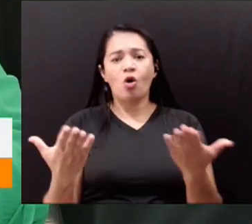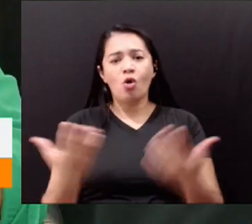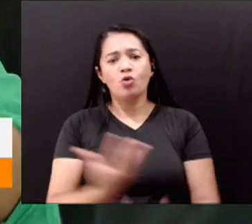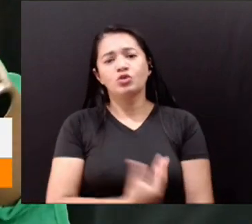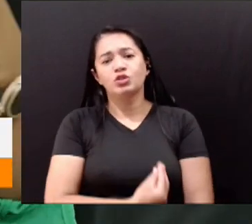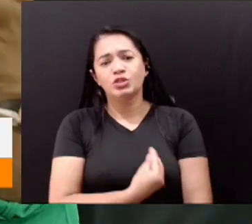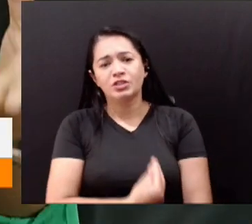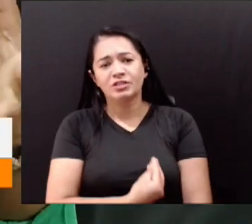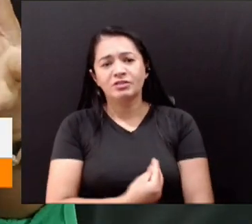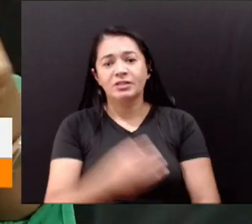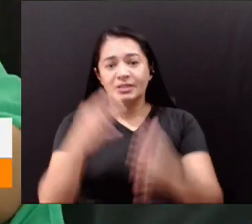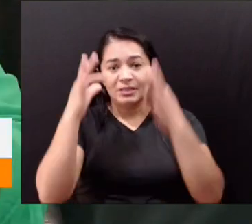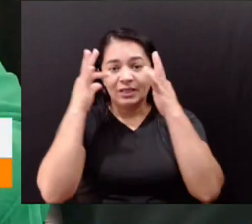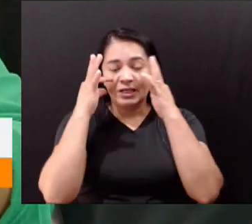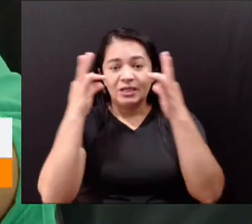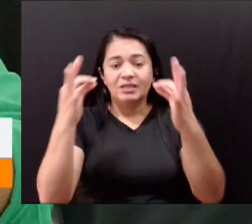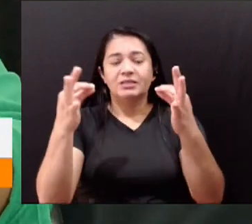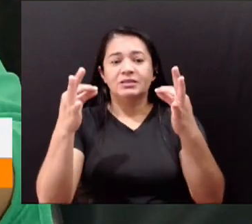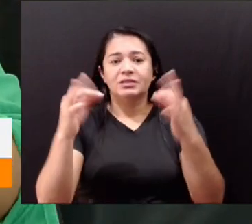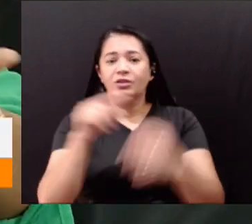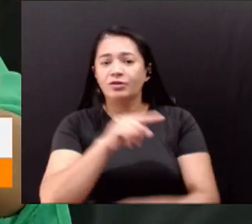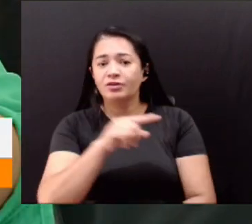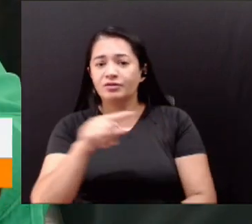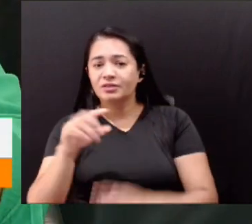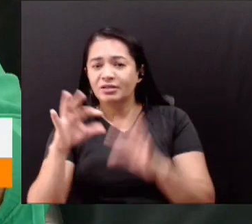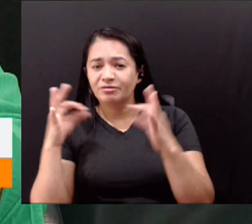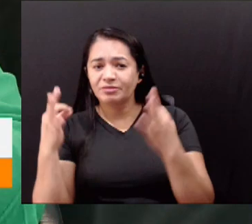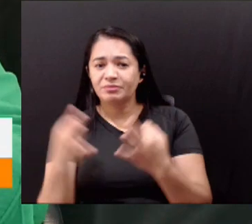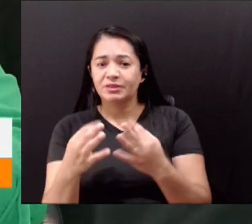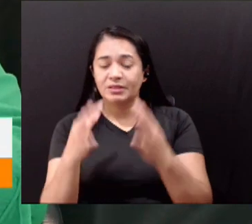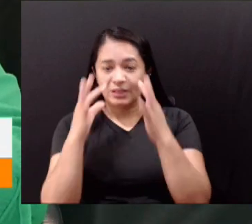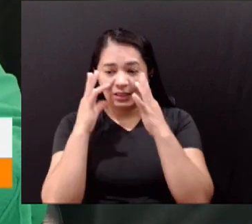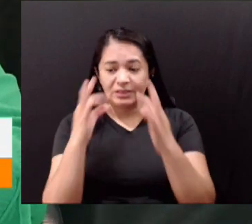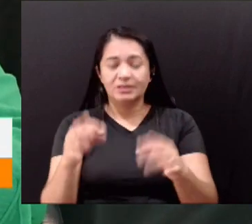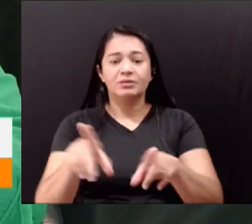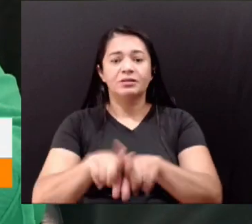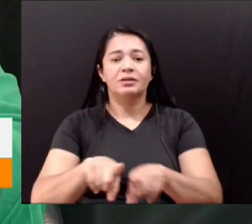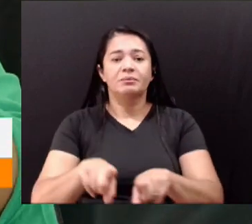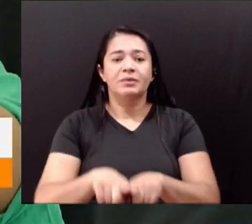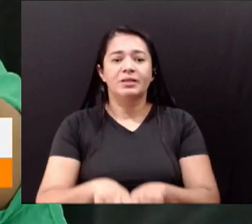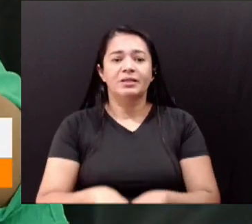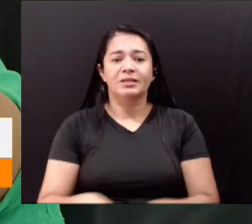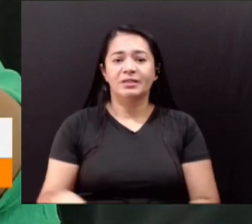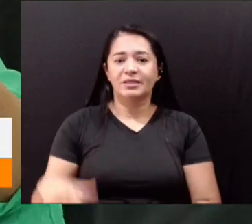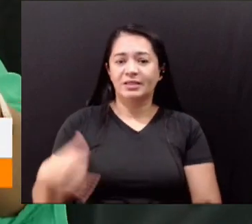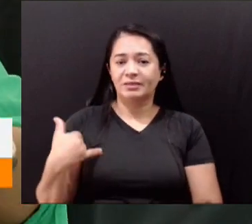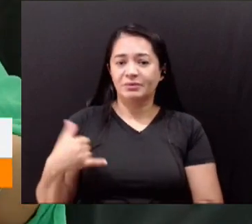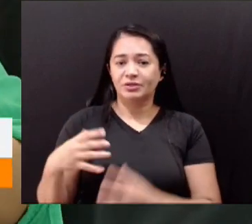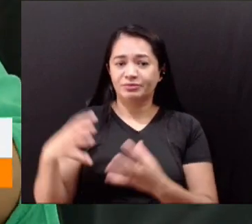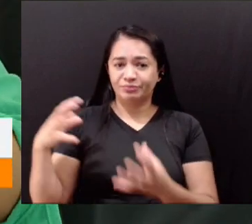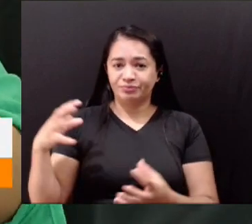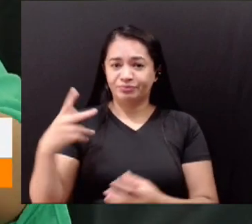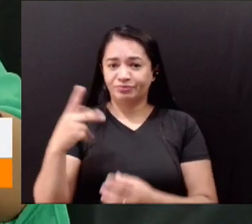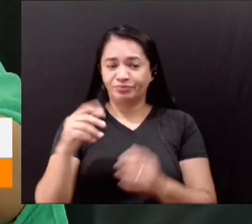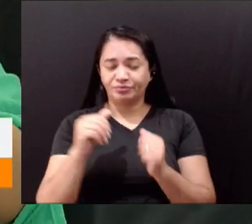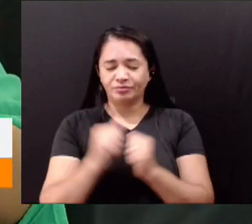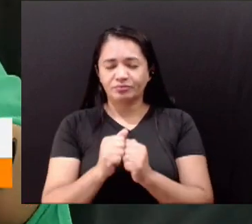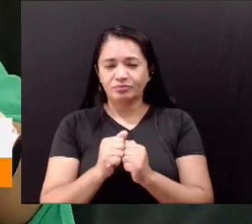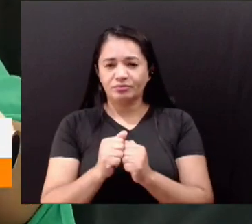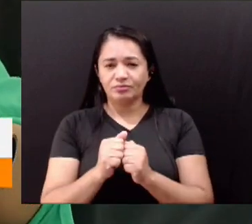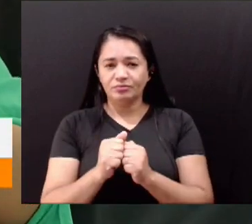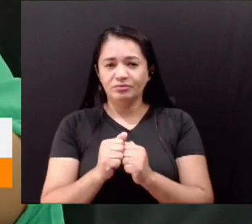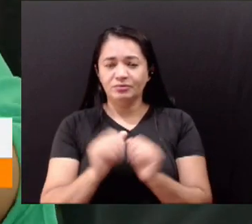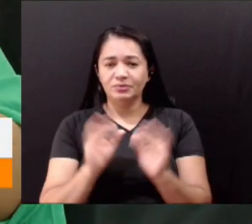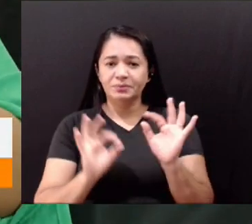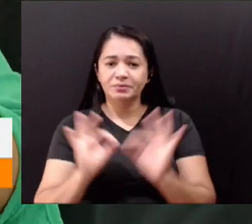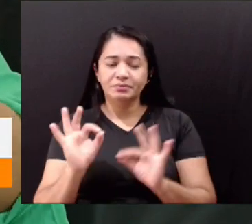aos sinais. Você, família, né? Fique atento também à pessoa idosa que está do seu lado, a pessoa que está se preparando, às vezes está passando por